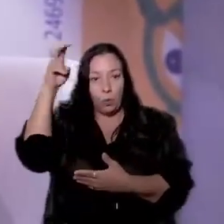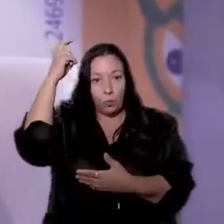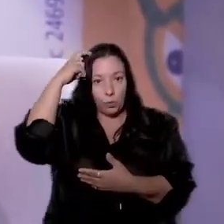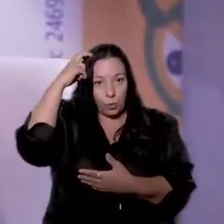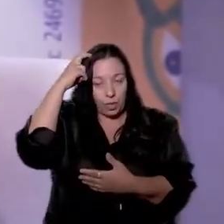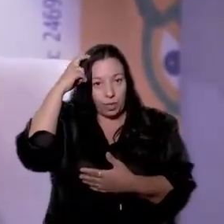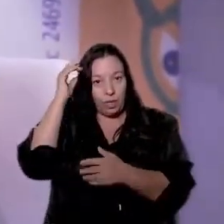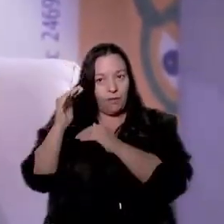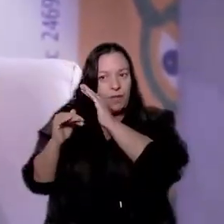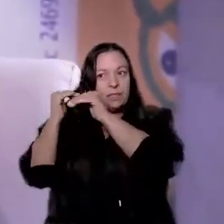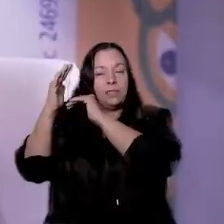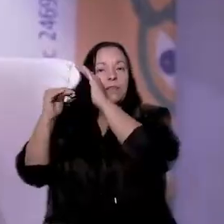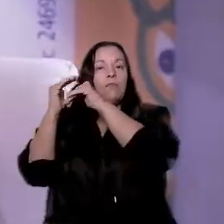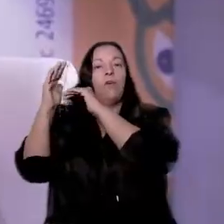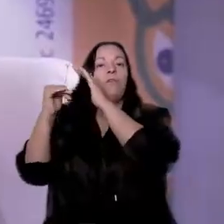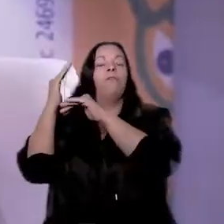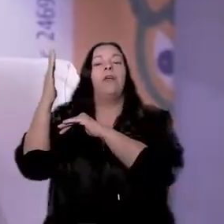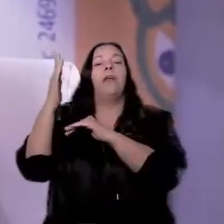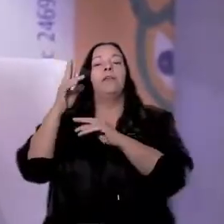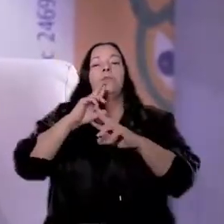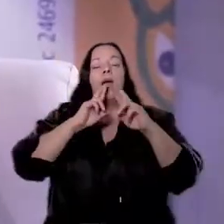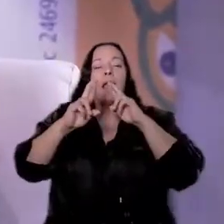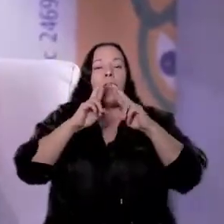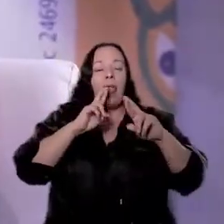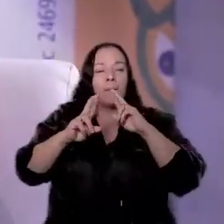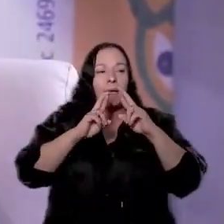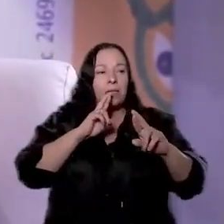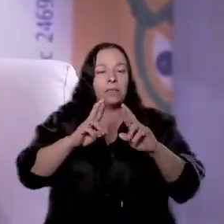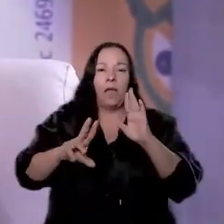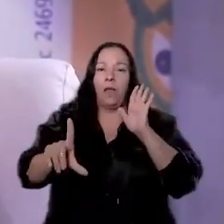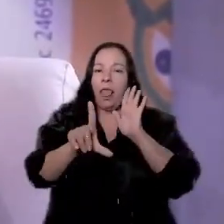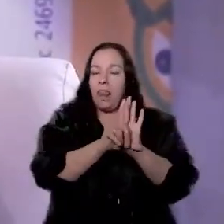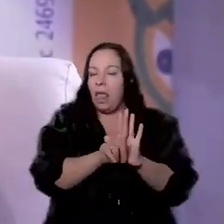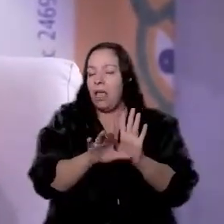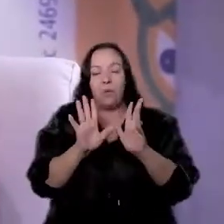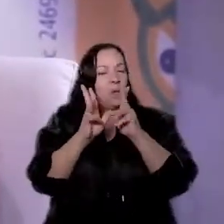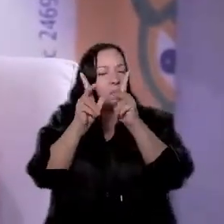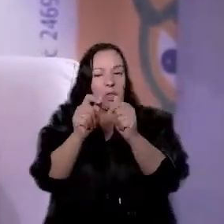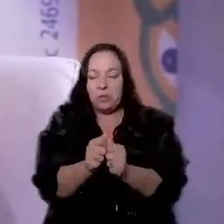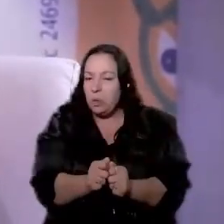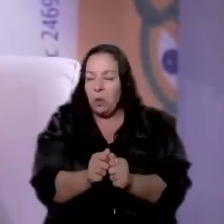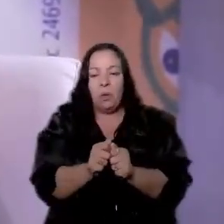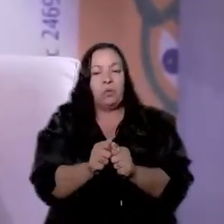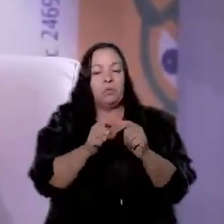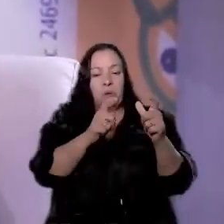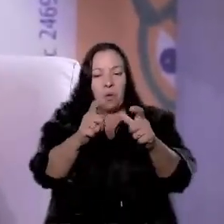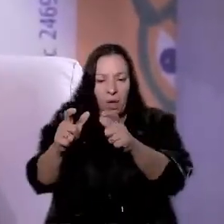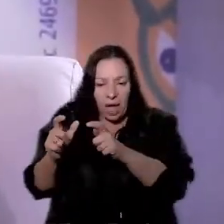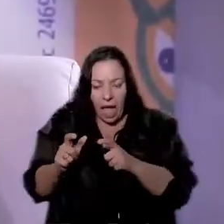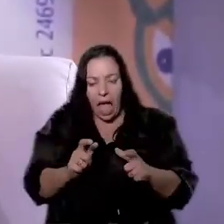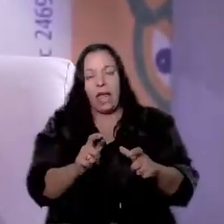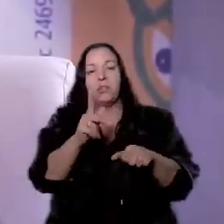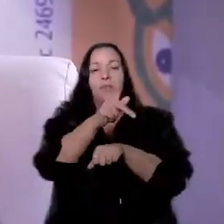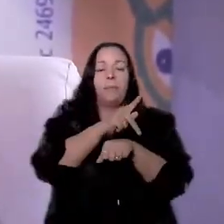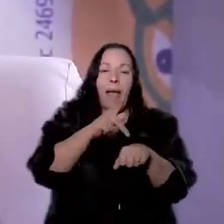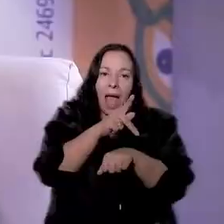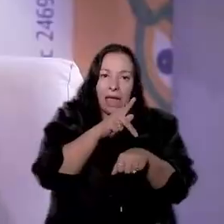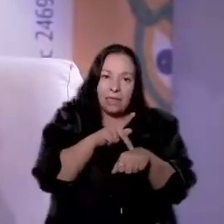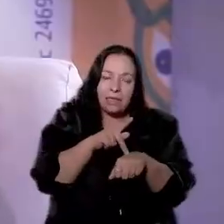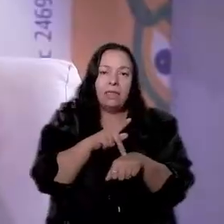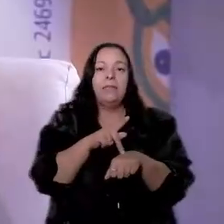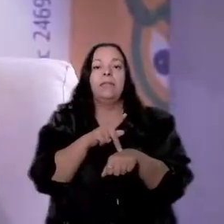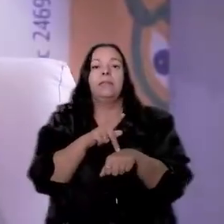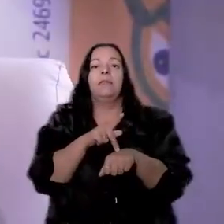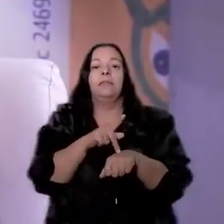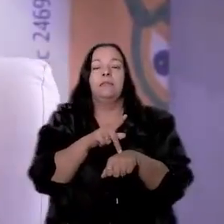vem crescendo uma reclamação de que a lei não chega para todos, não é para todos, não chega a todos os lugares do país, é mais fácil de acessar